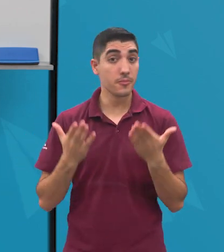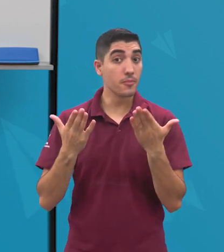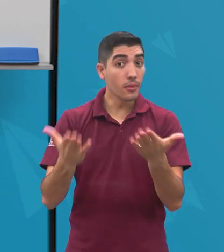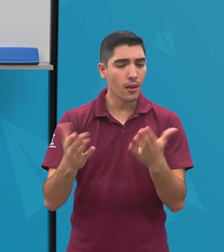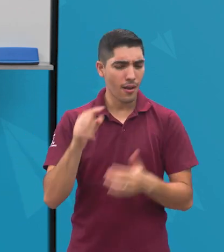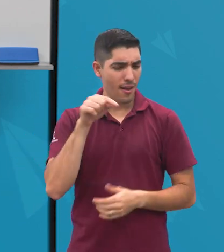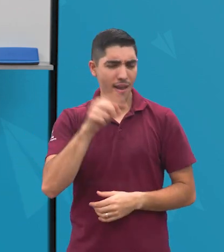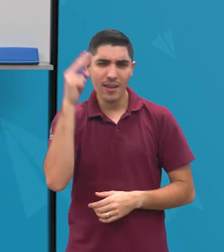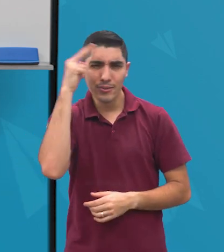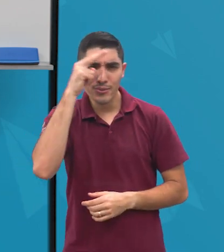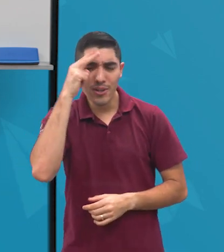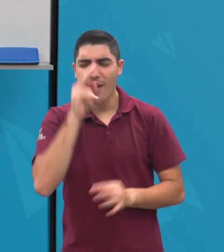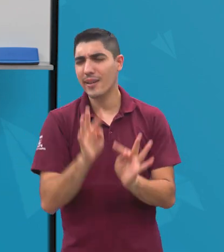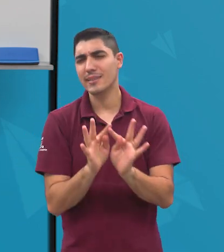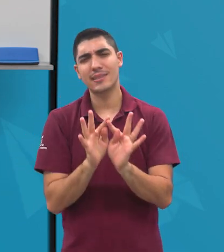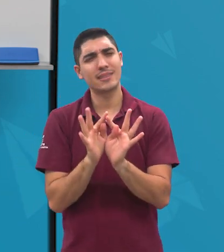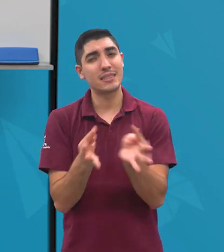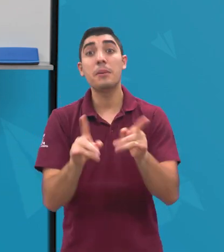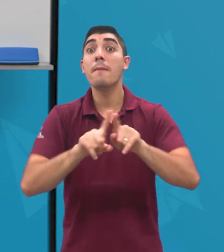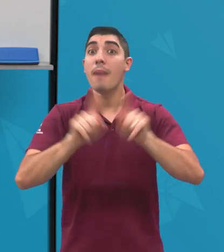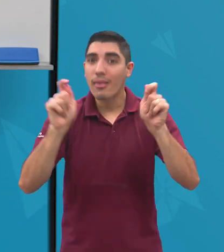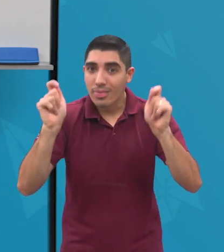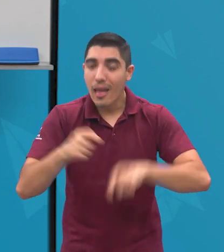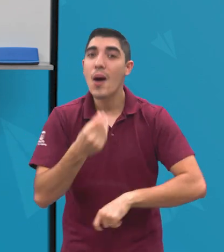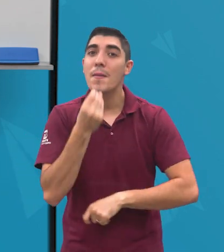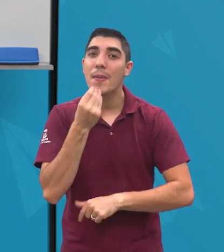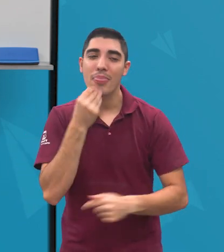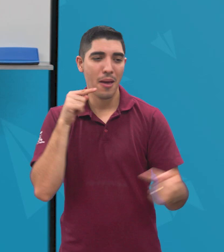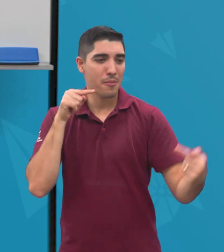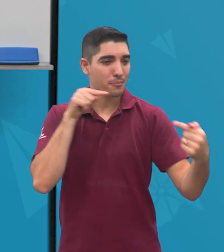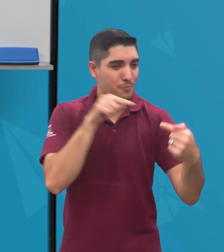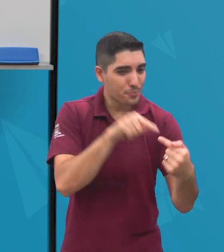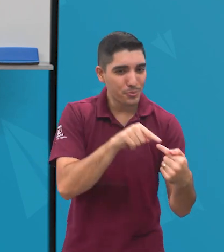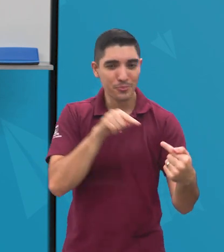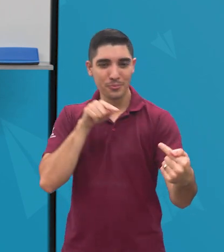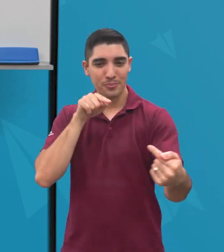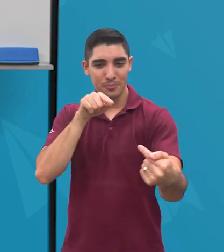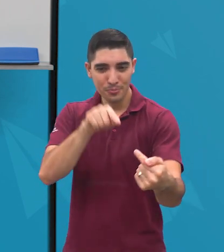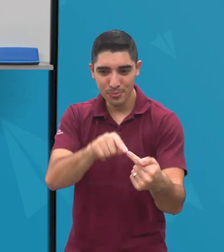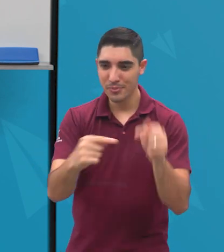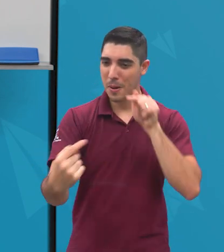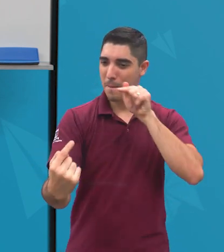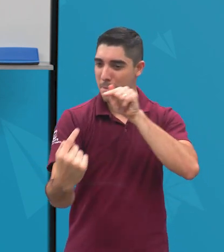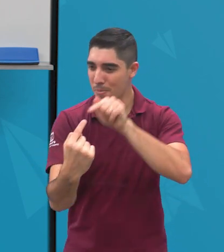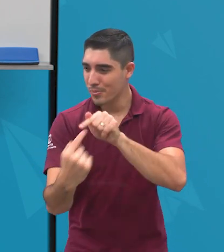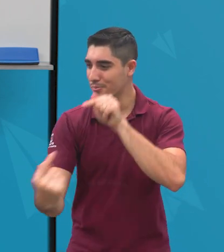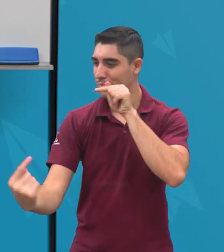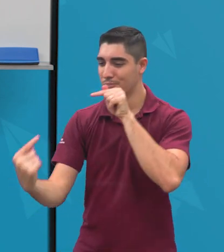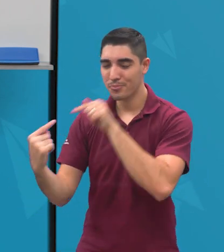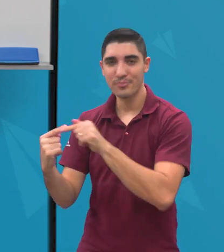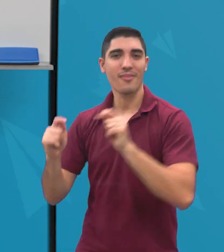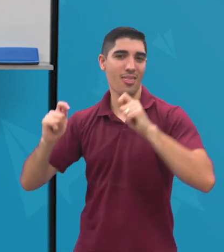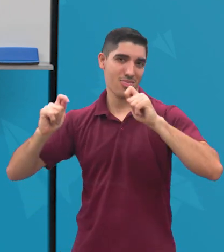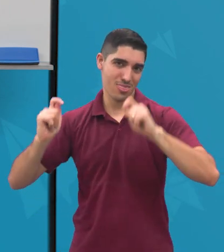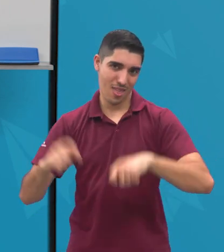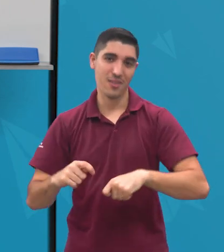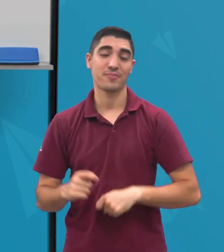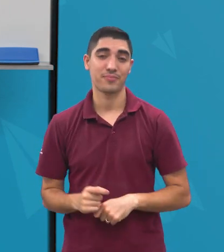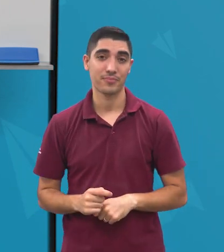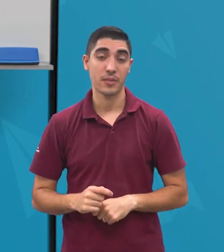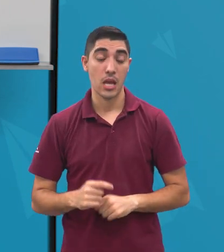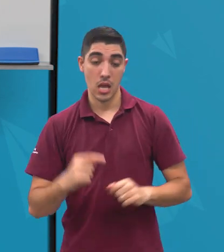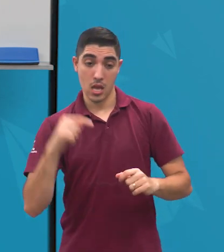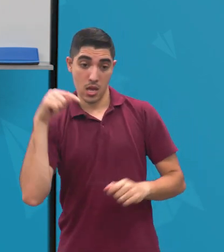simples, mas que abre uma possibilidade de conhecimento muito ampla. É uma história que